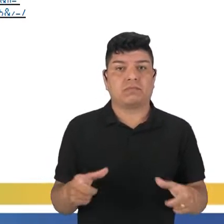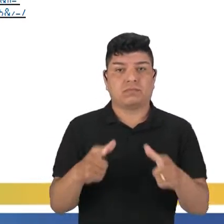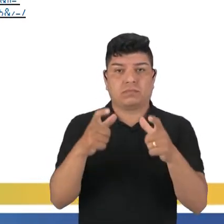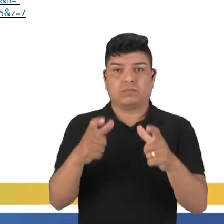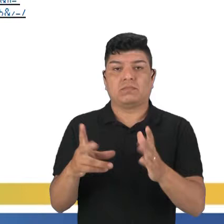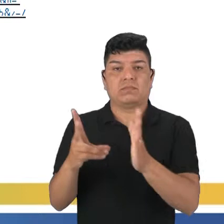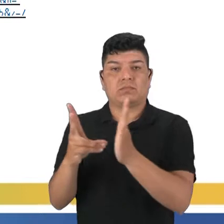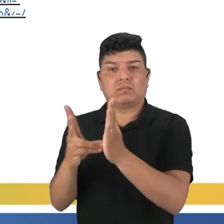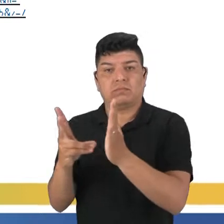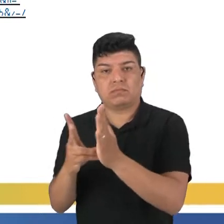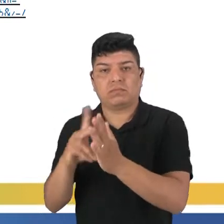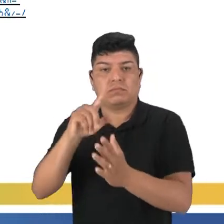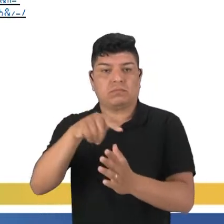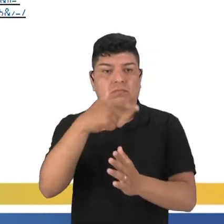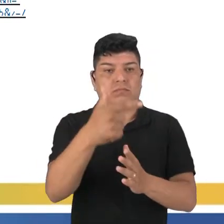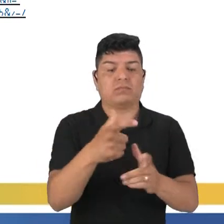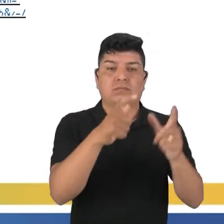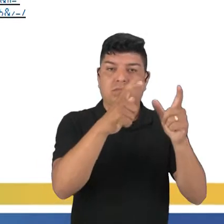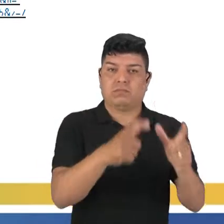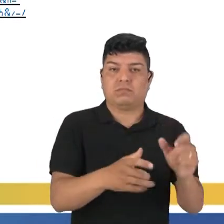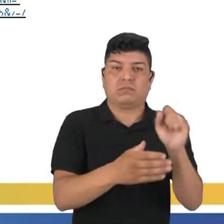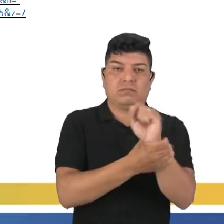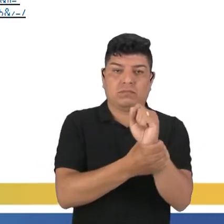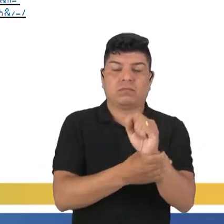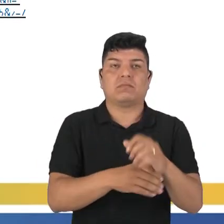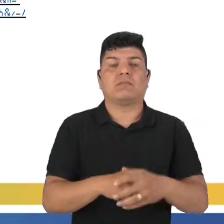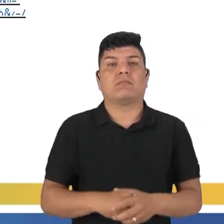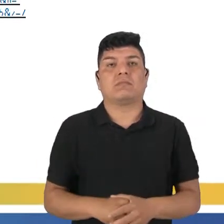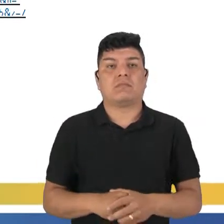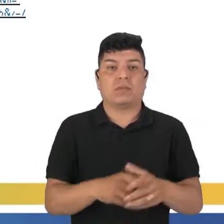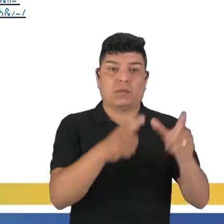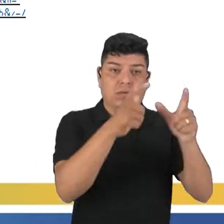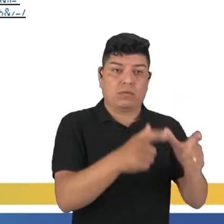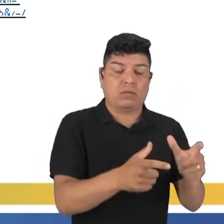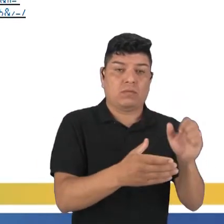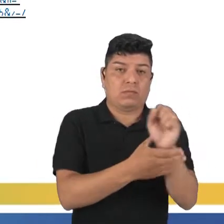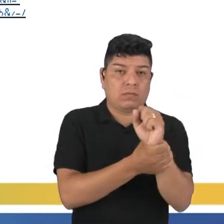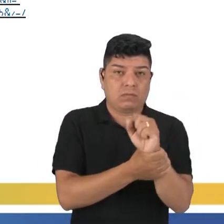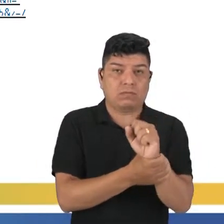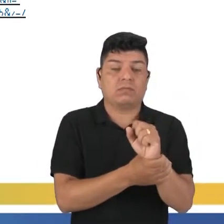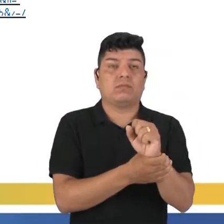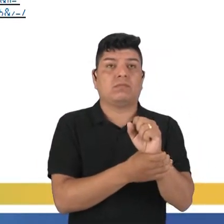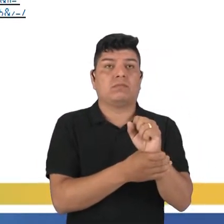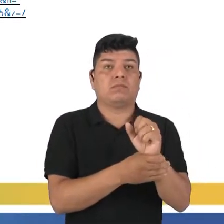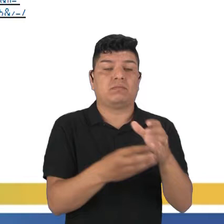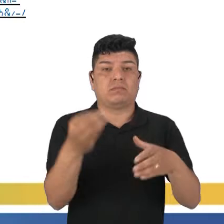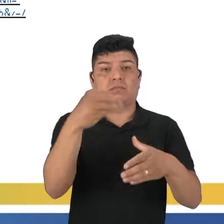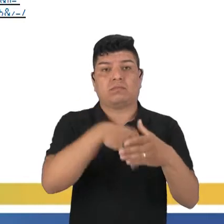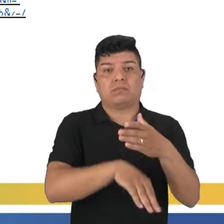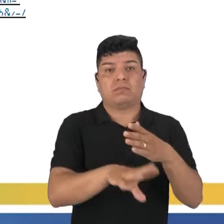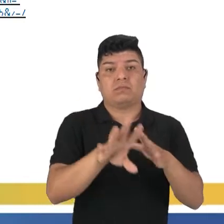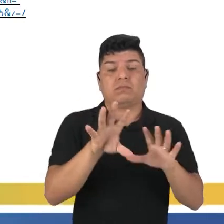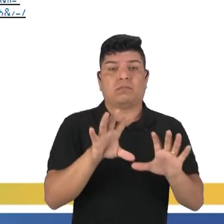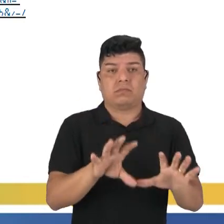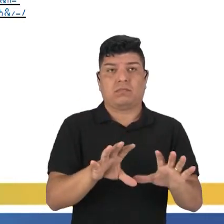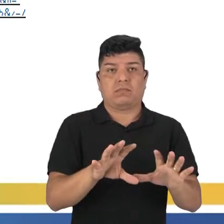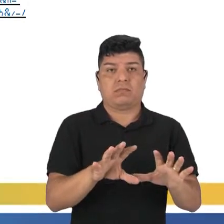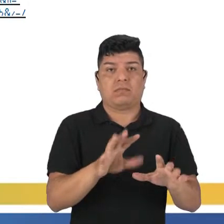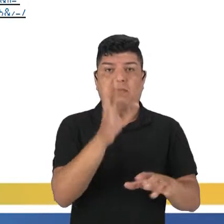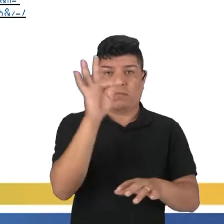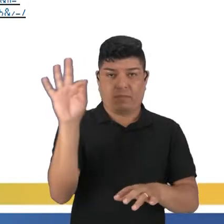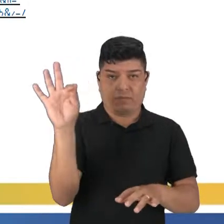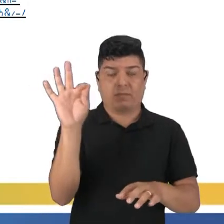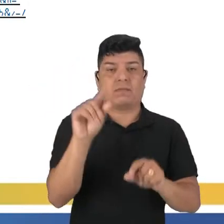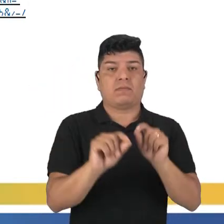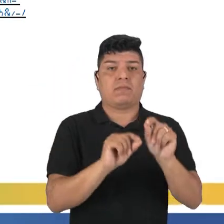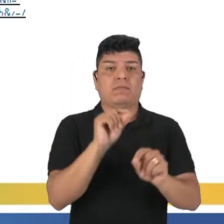terra indígena para uma unidade de conservação? A unidade de conservação, dentro do quesito federal,